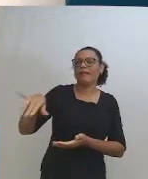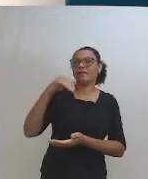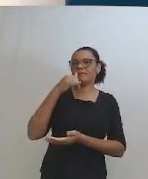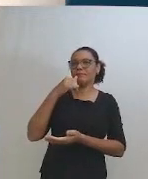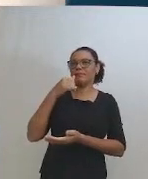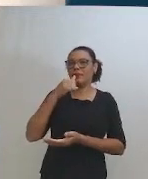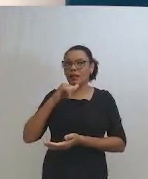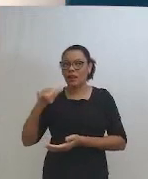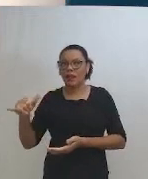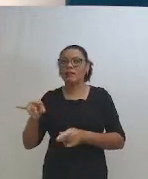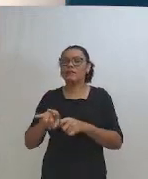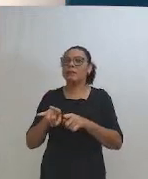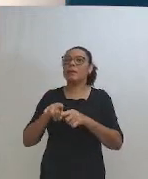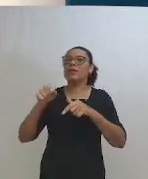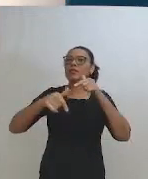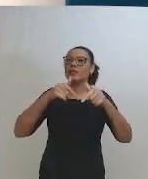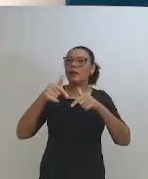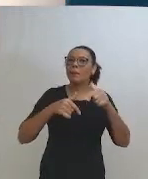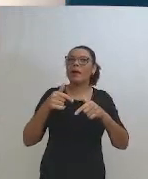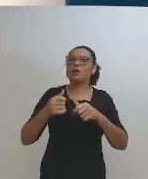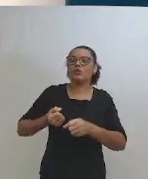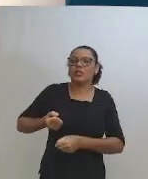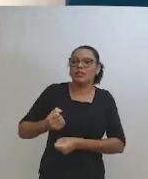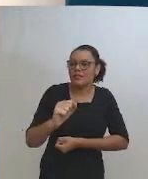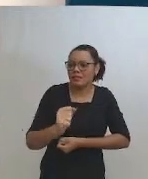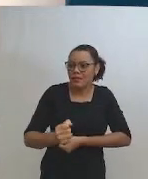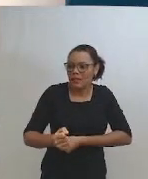de serralheria.